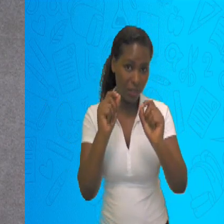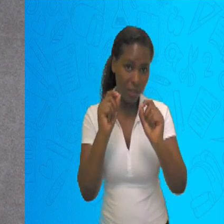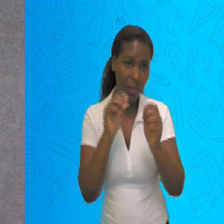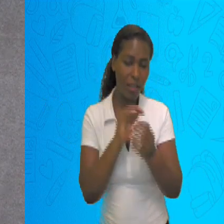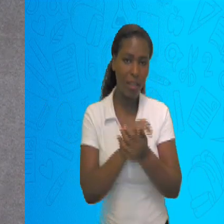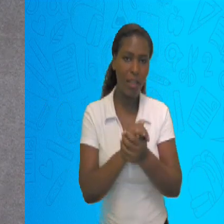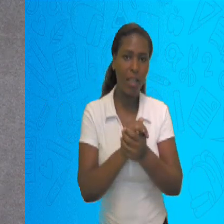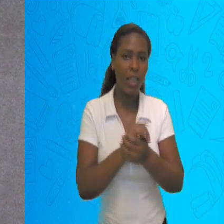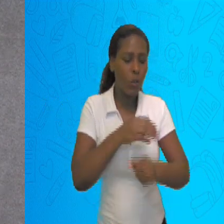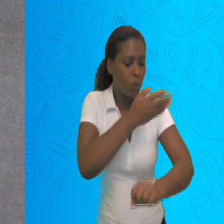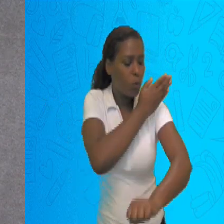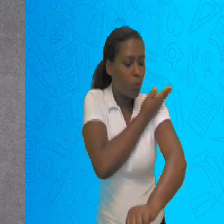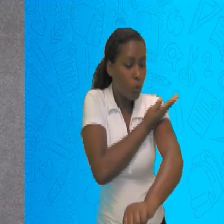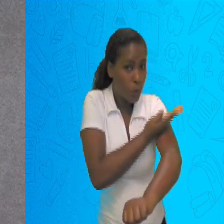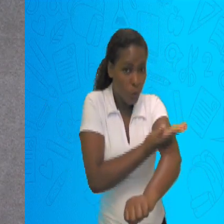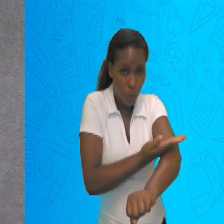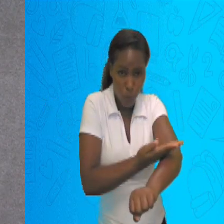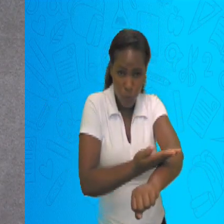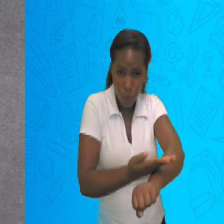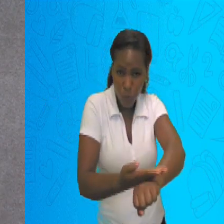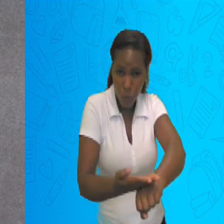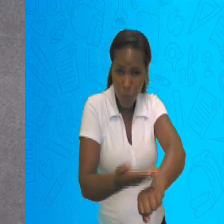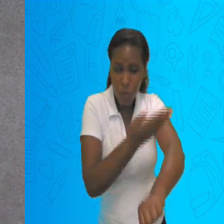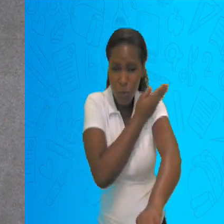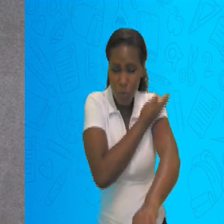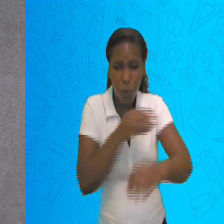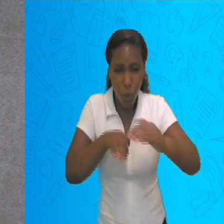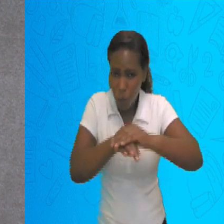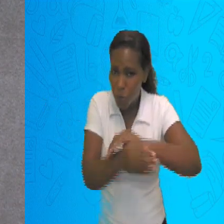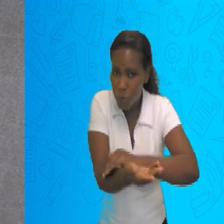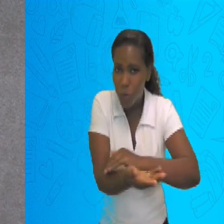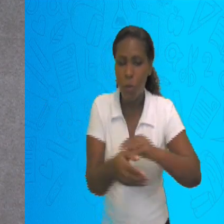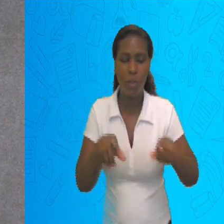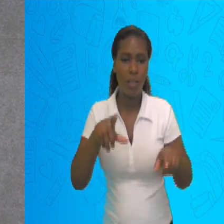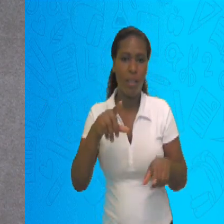de guerras, ok? Então vamos lá.